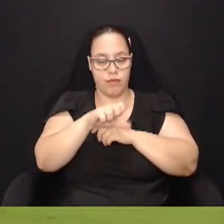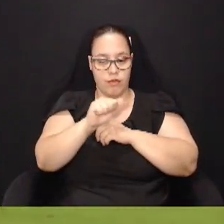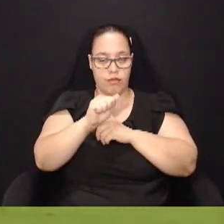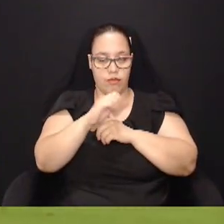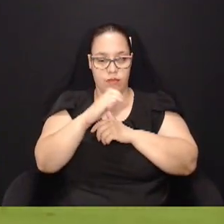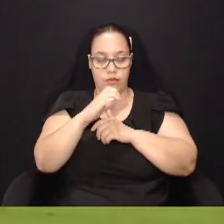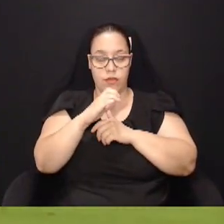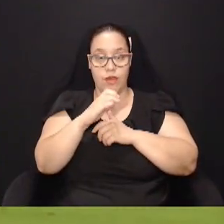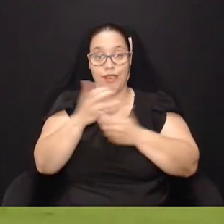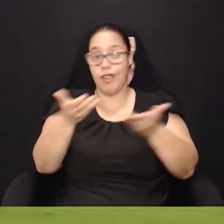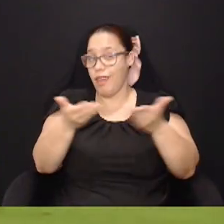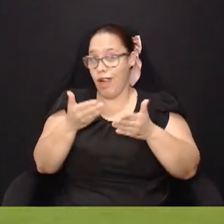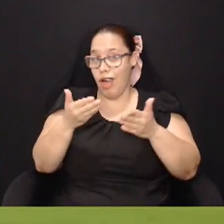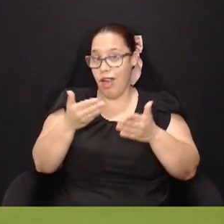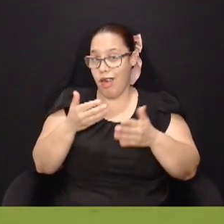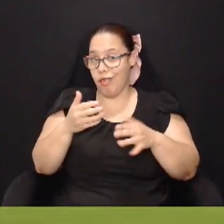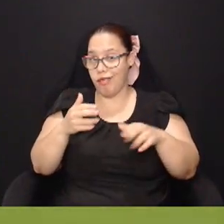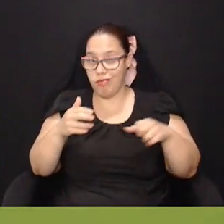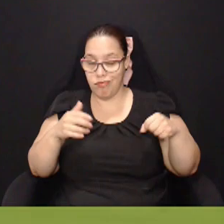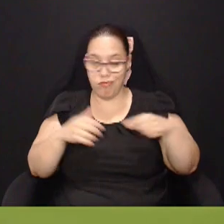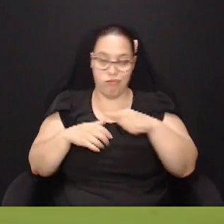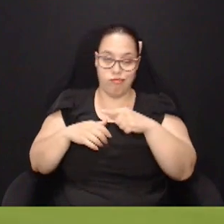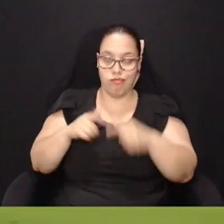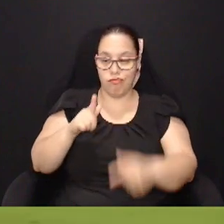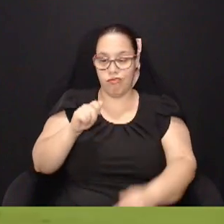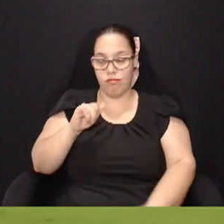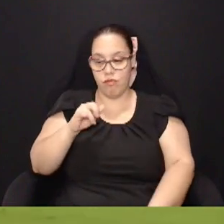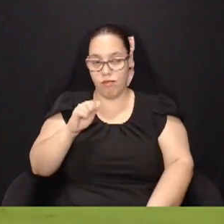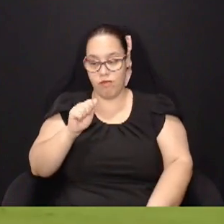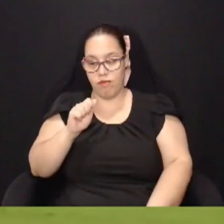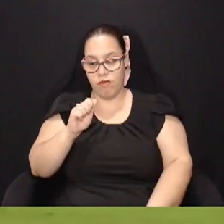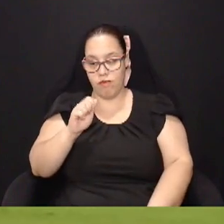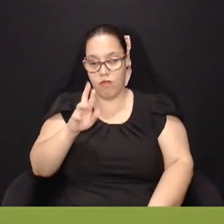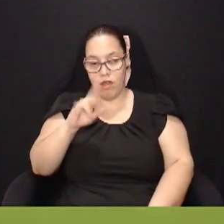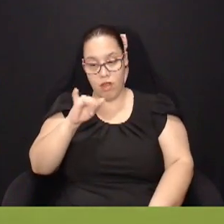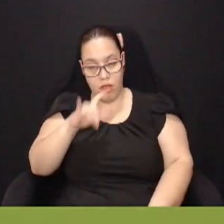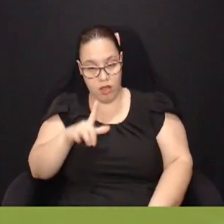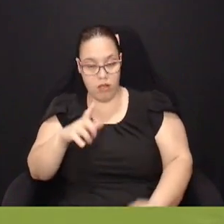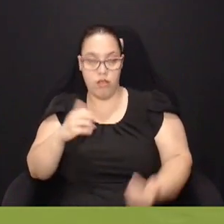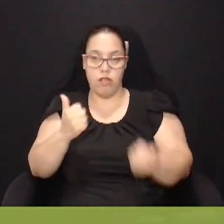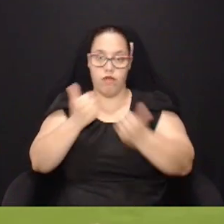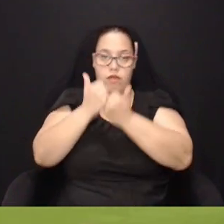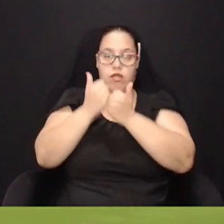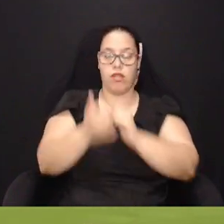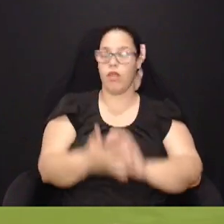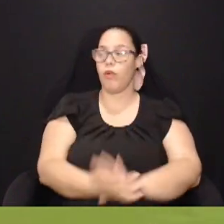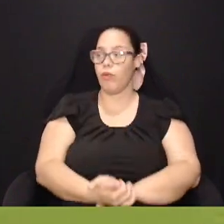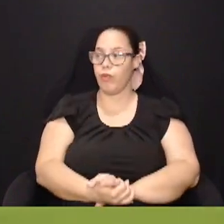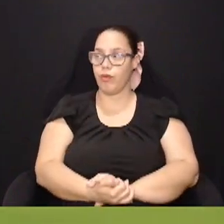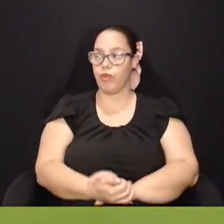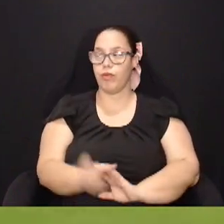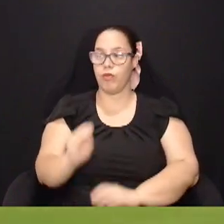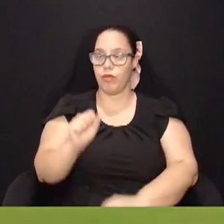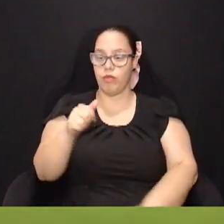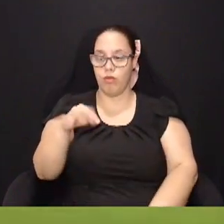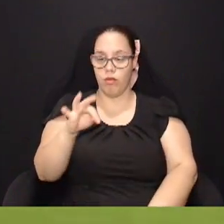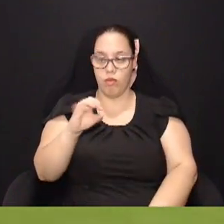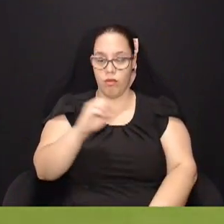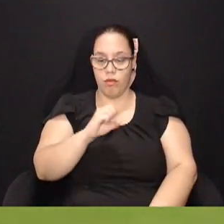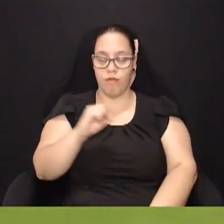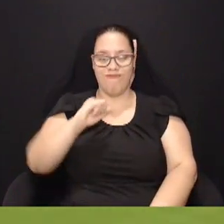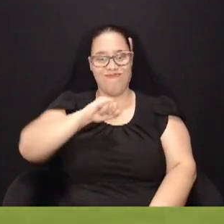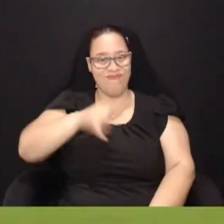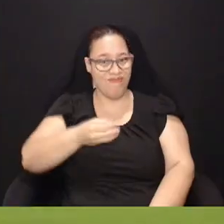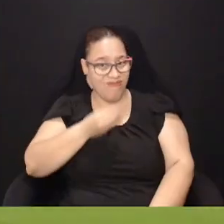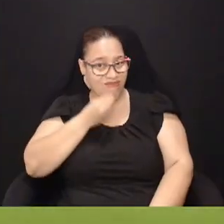de perna esquerda, e Gabriel Brazão, meio enrolado, defendeu. O Santos perdeu grande chance com